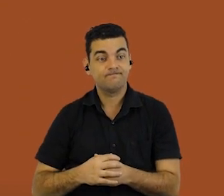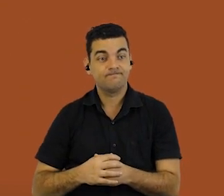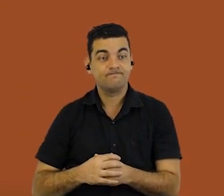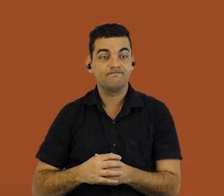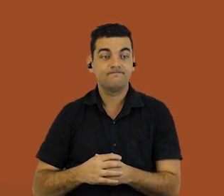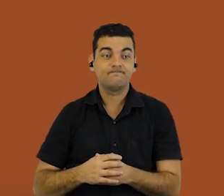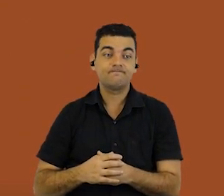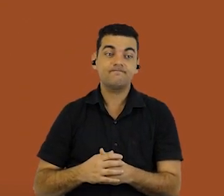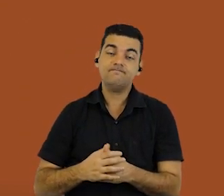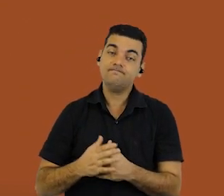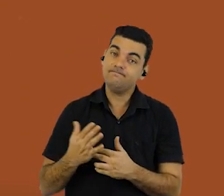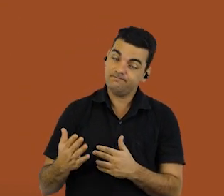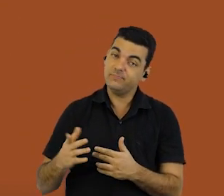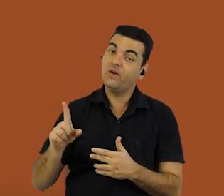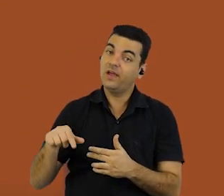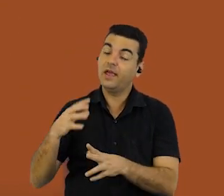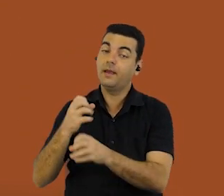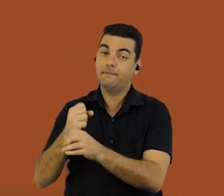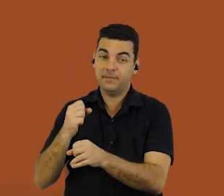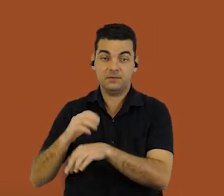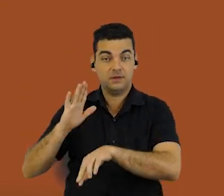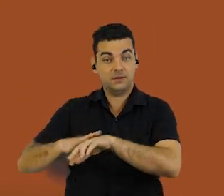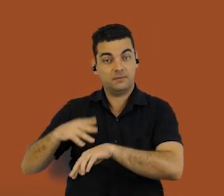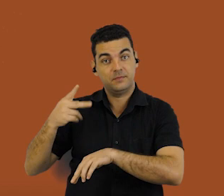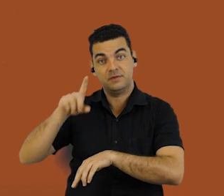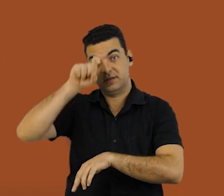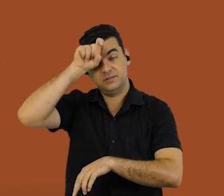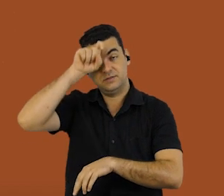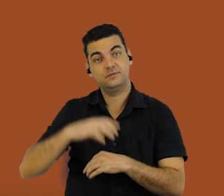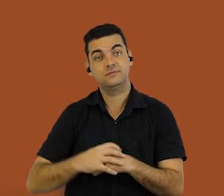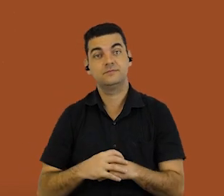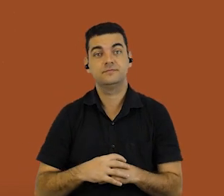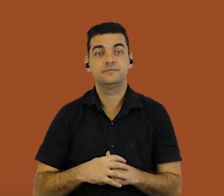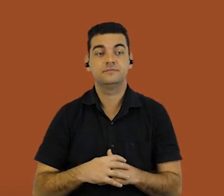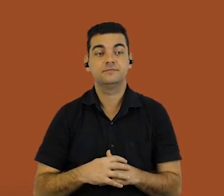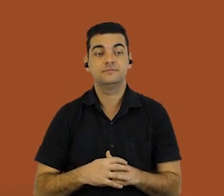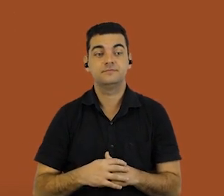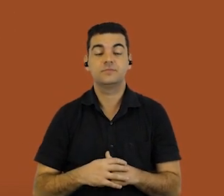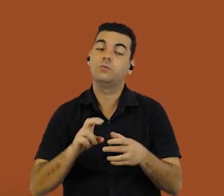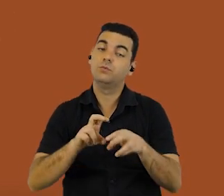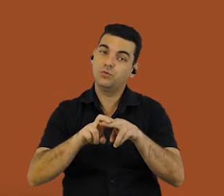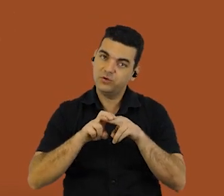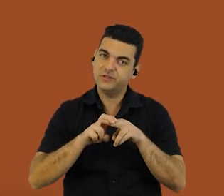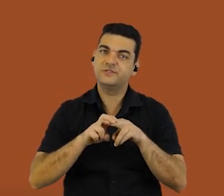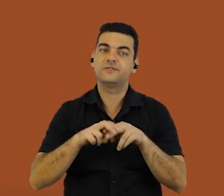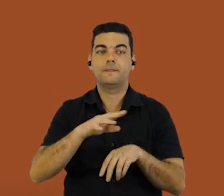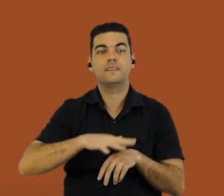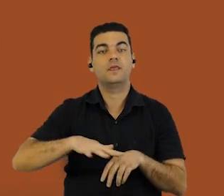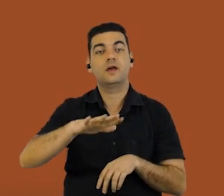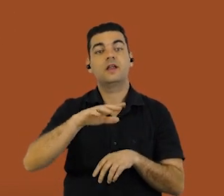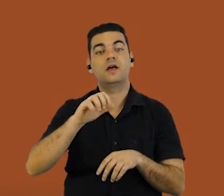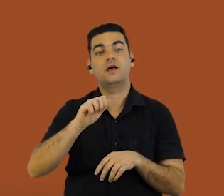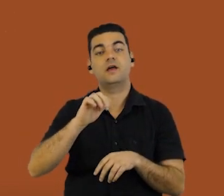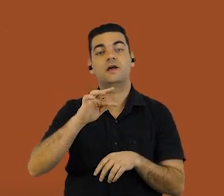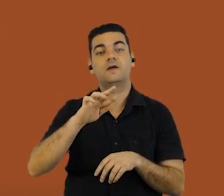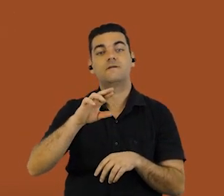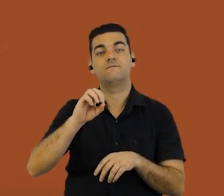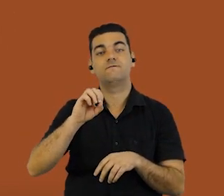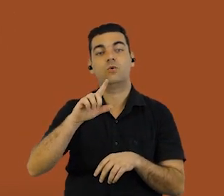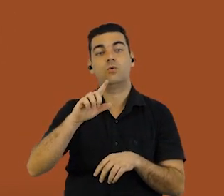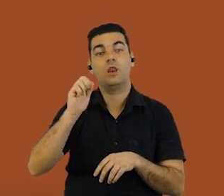teorema métrico do triângulo retângulo. Então, é nesse espaço que é o Afrolan que nós